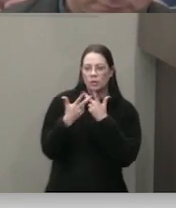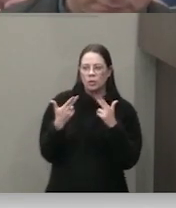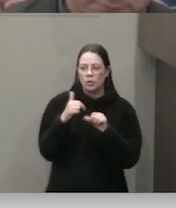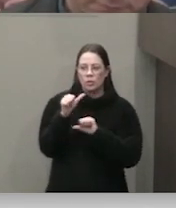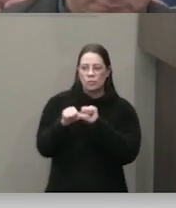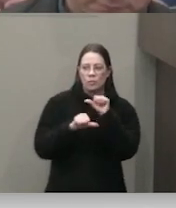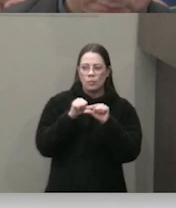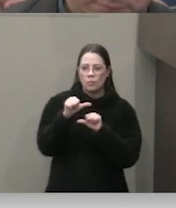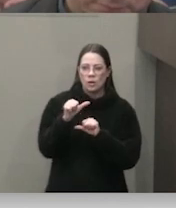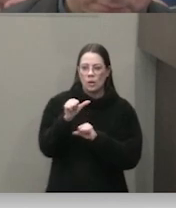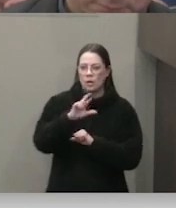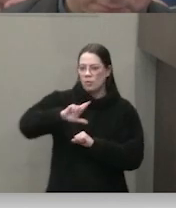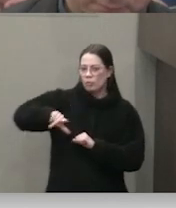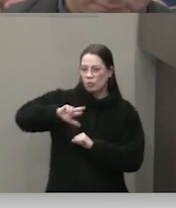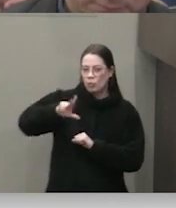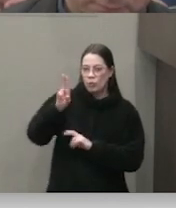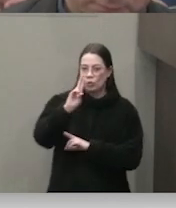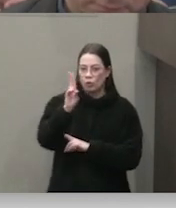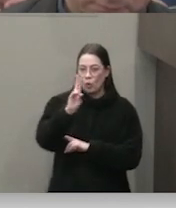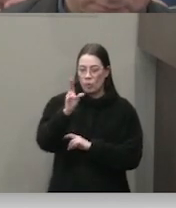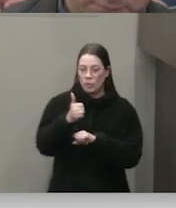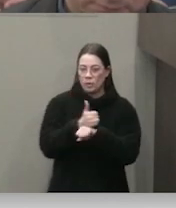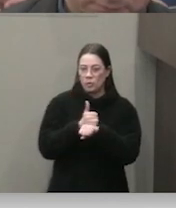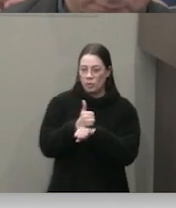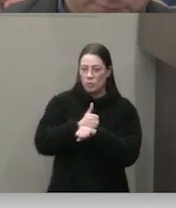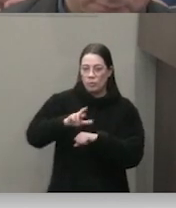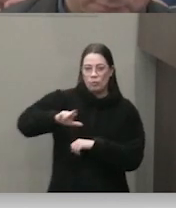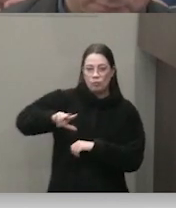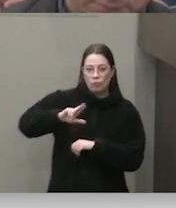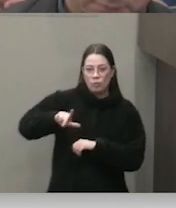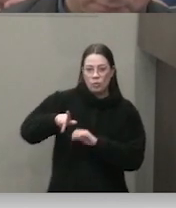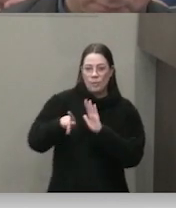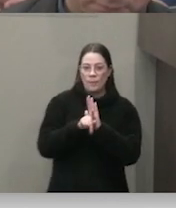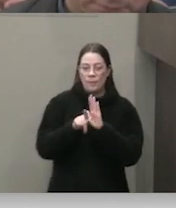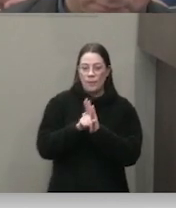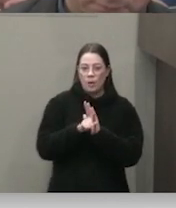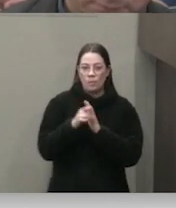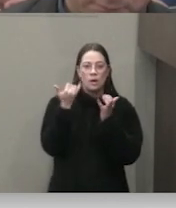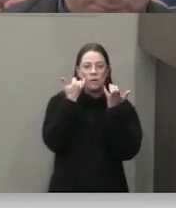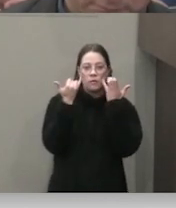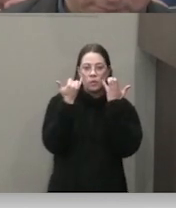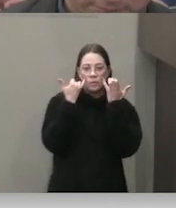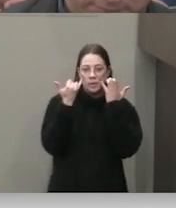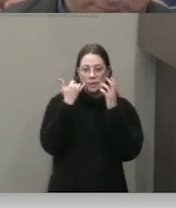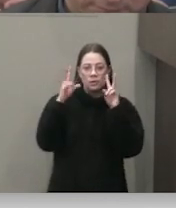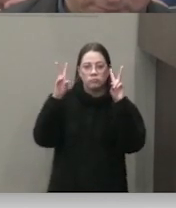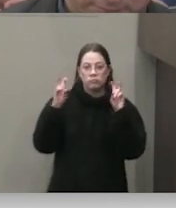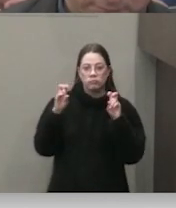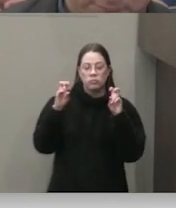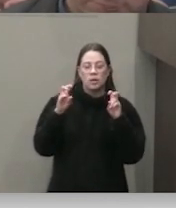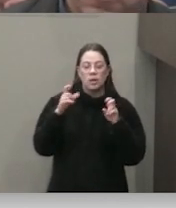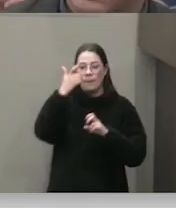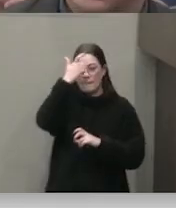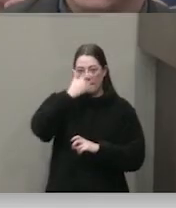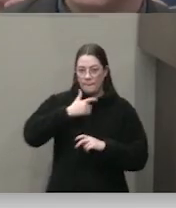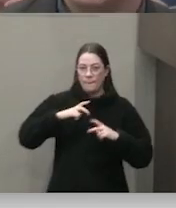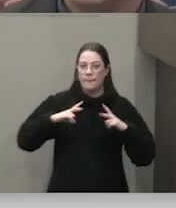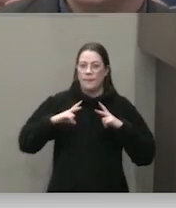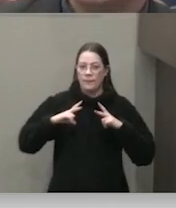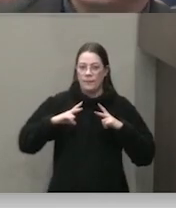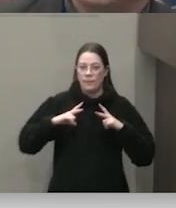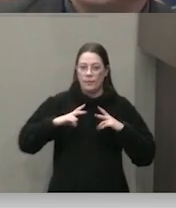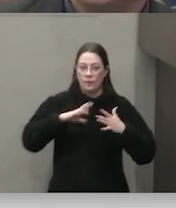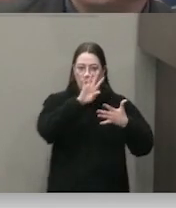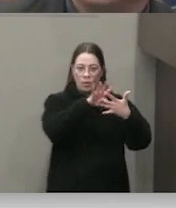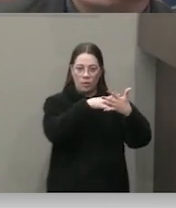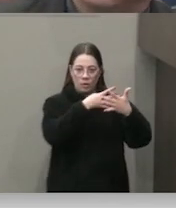vai mais ter o nome do profissional e nem os dados próprios da questão profissional da pessoa. A escala